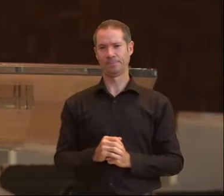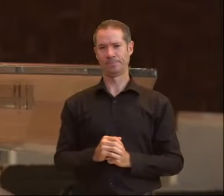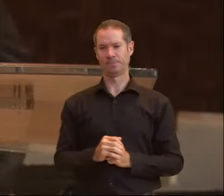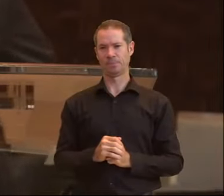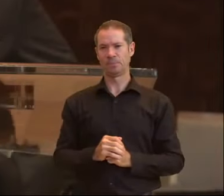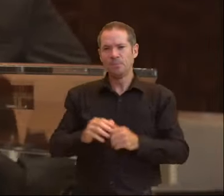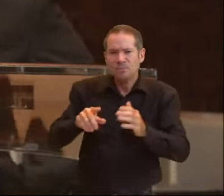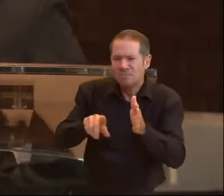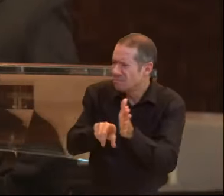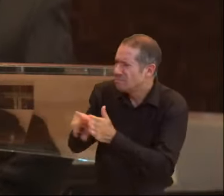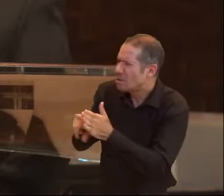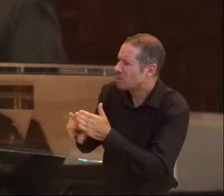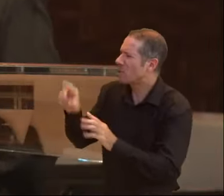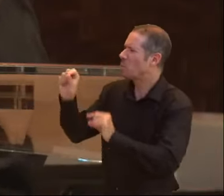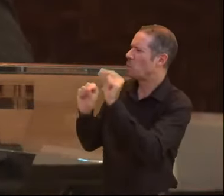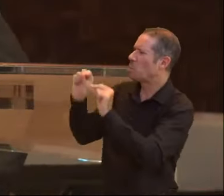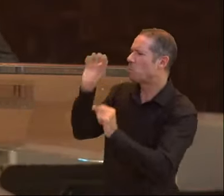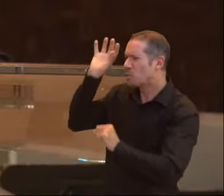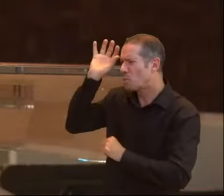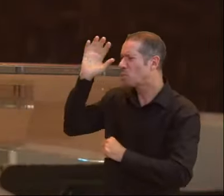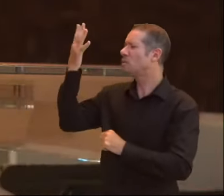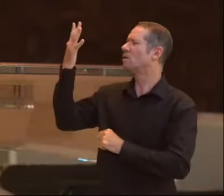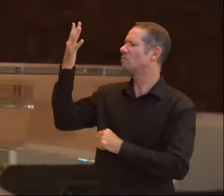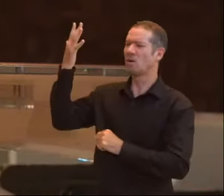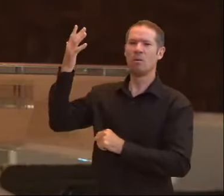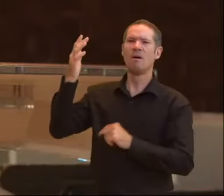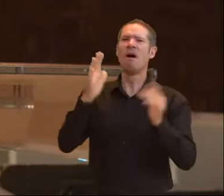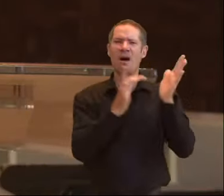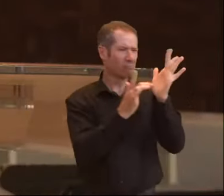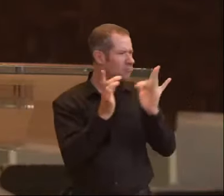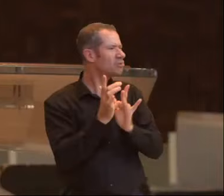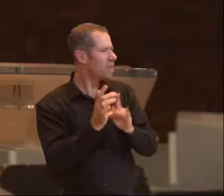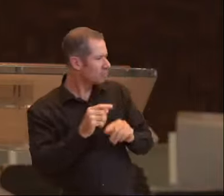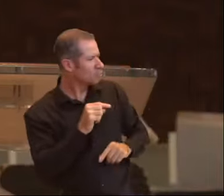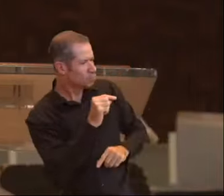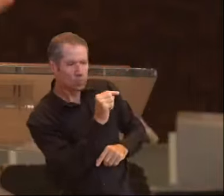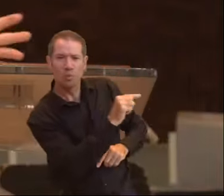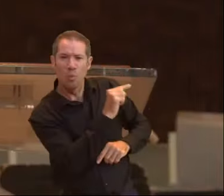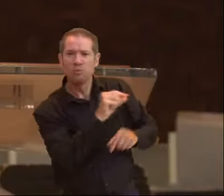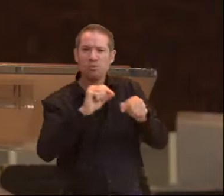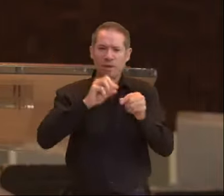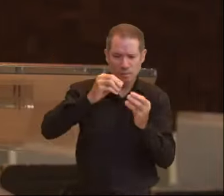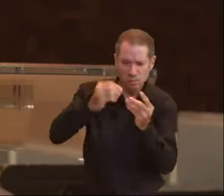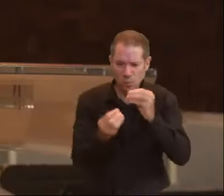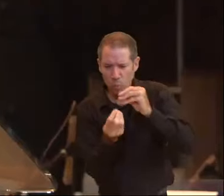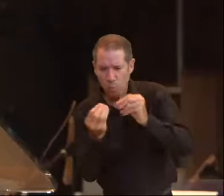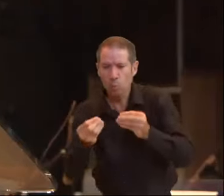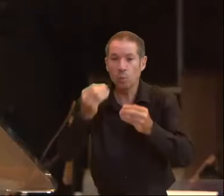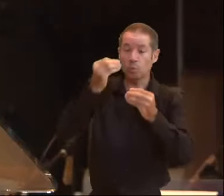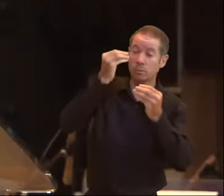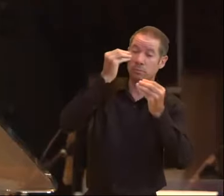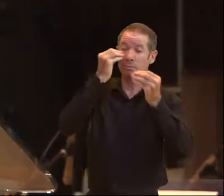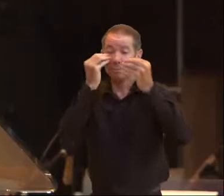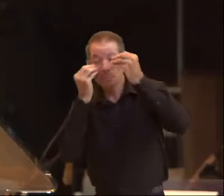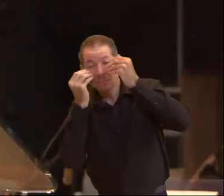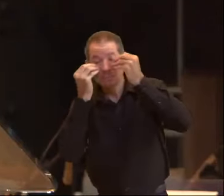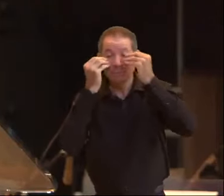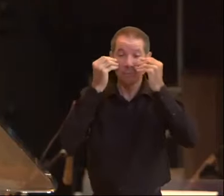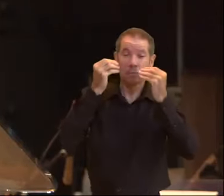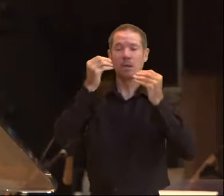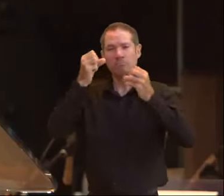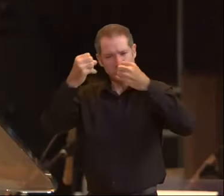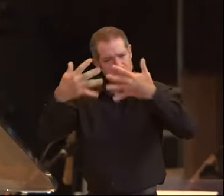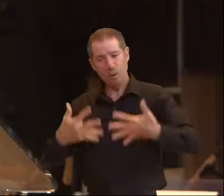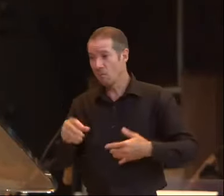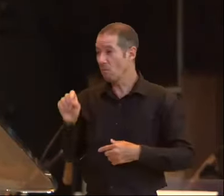e eles perguntaram: o que te aconteceu? Um tal de Jesus aí fez lodo, passou nos meus olhos e tal.